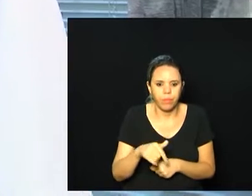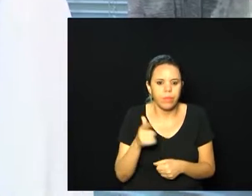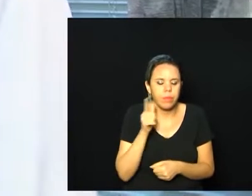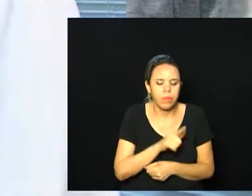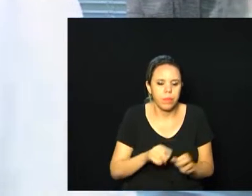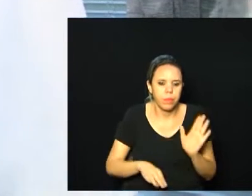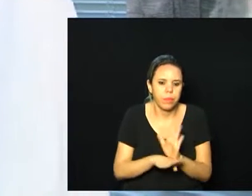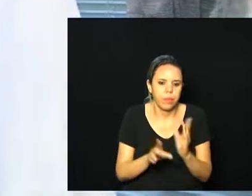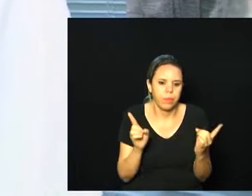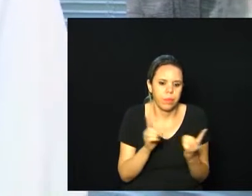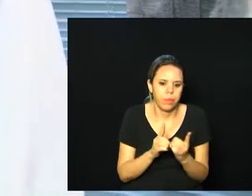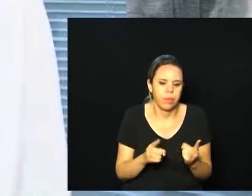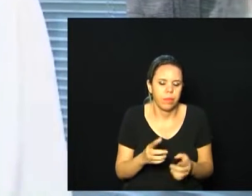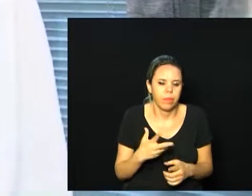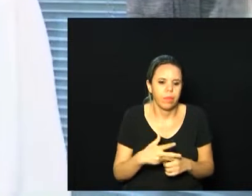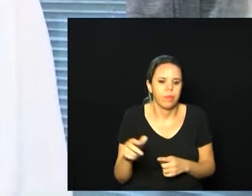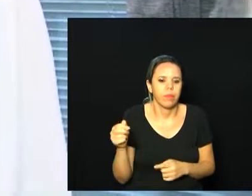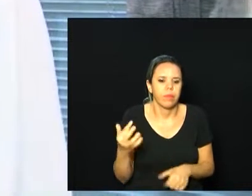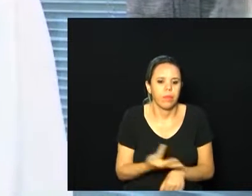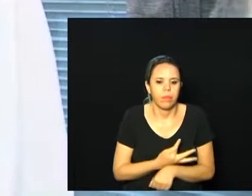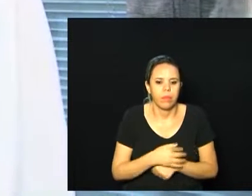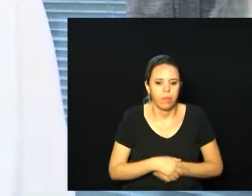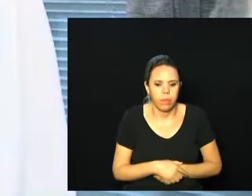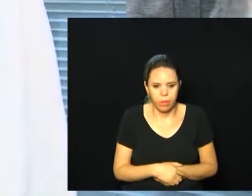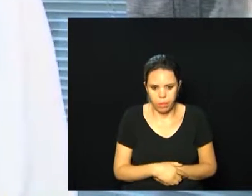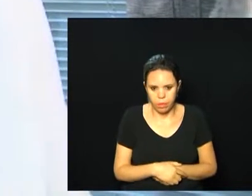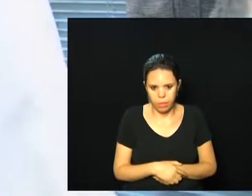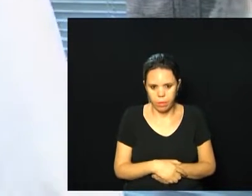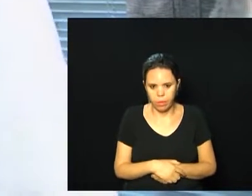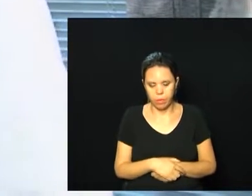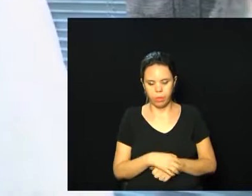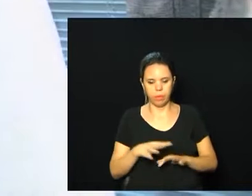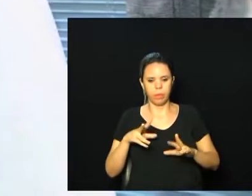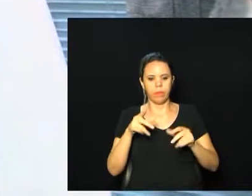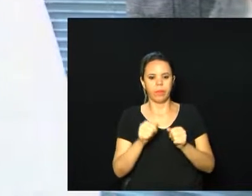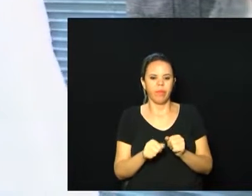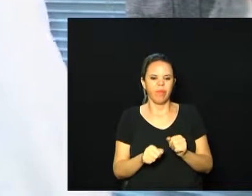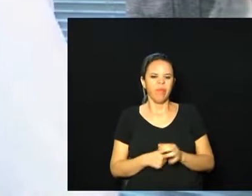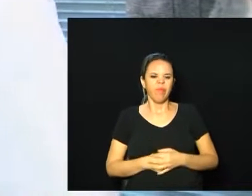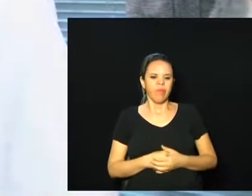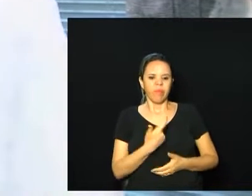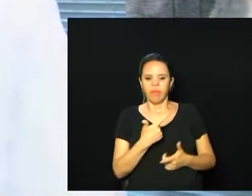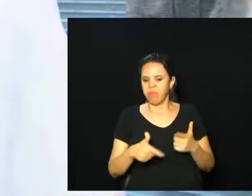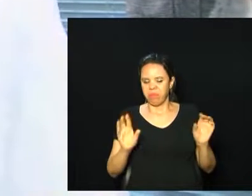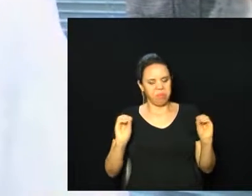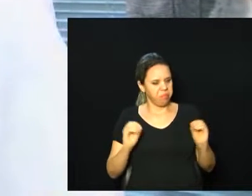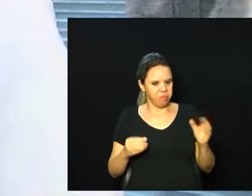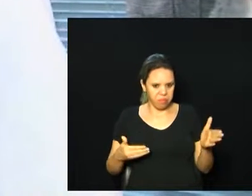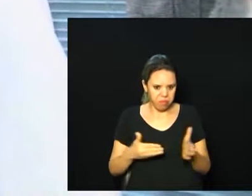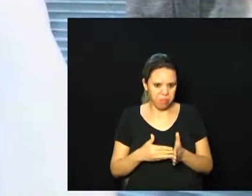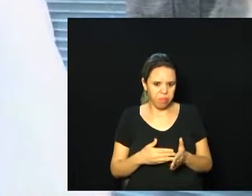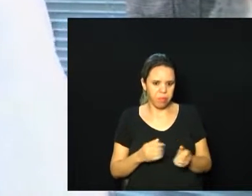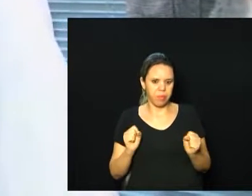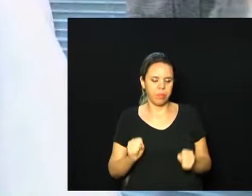já conseguiria sair um pouquinho do sufoco. Então, o ideal é que todo mundo que não tenha nenhum impedimento maior,